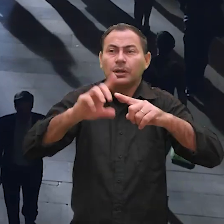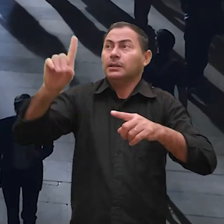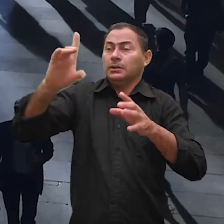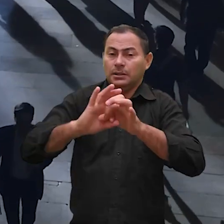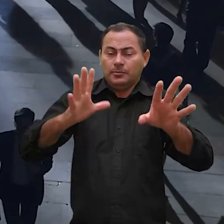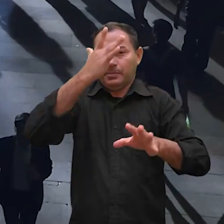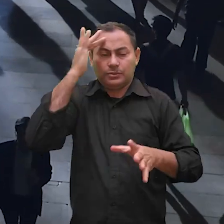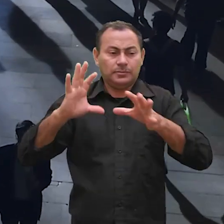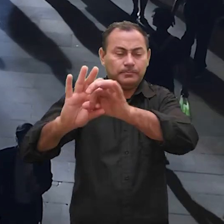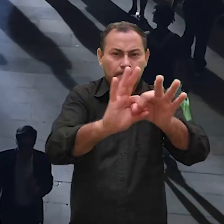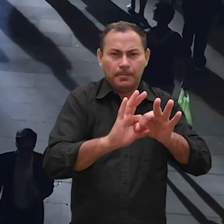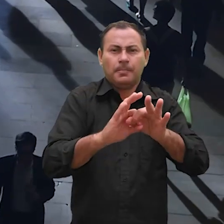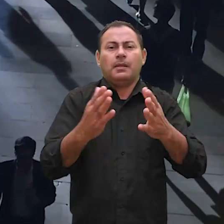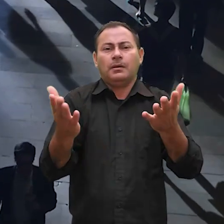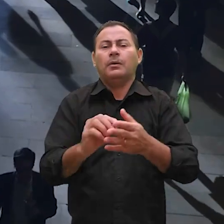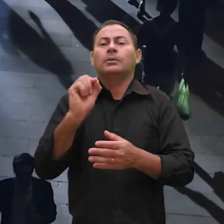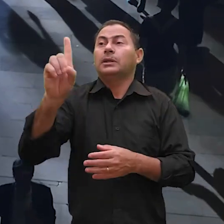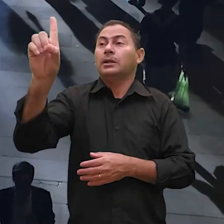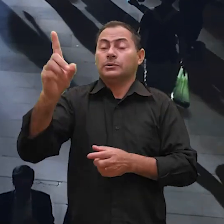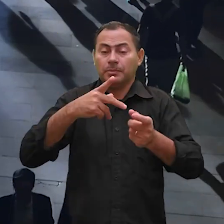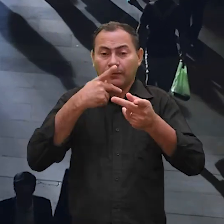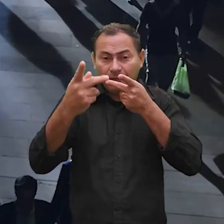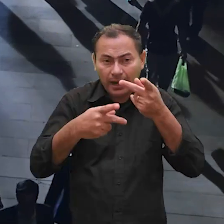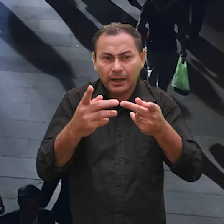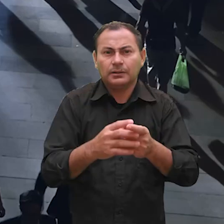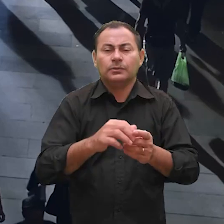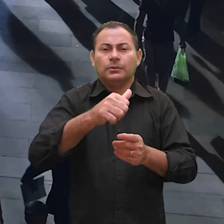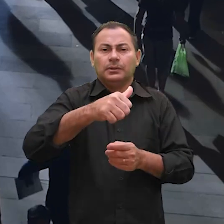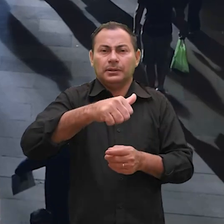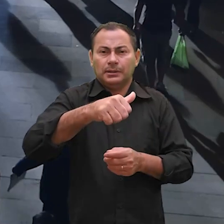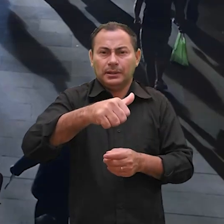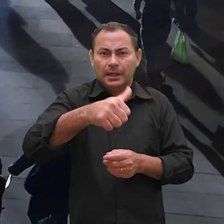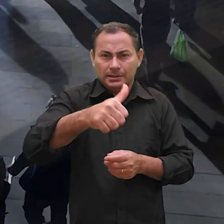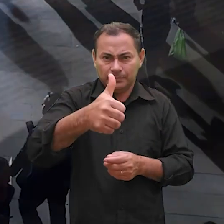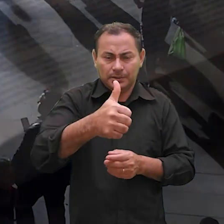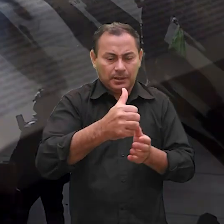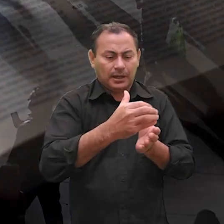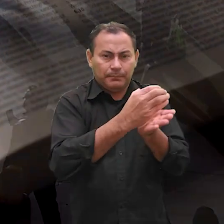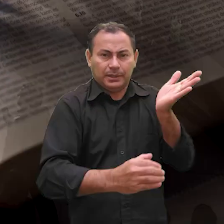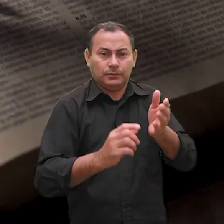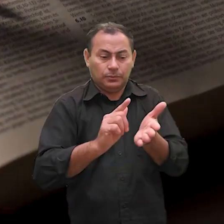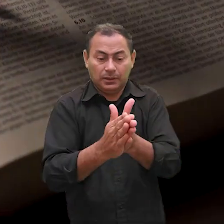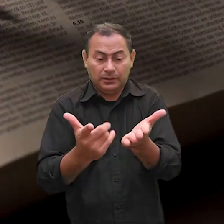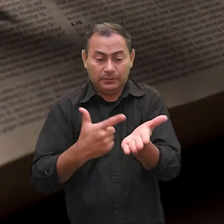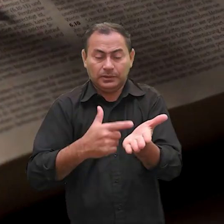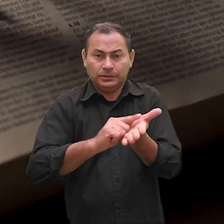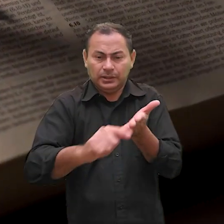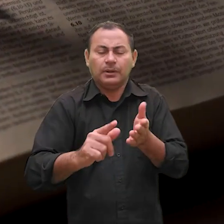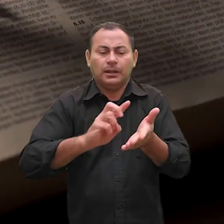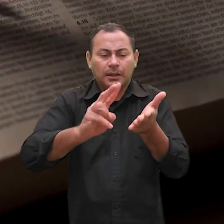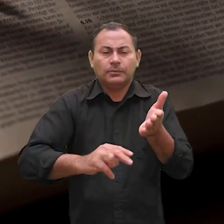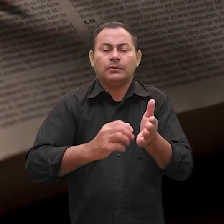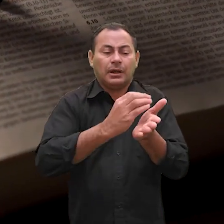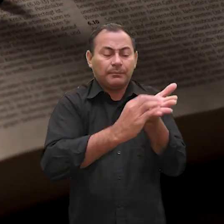porque Deus permitiu que o homem se juntasse? O que Deus nos diz no 11º capítulo de Gênesis? Quando